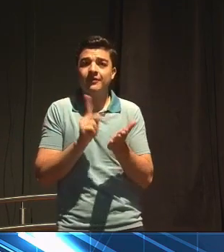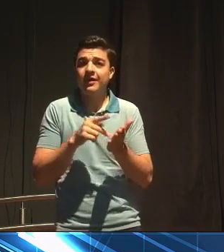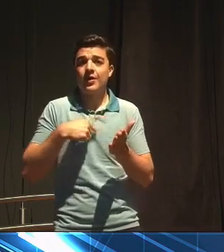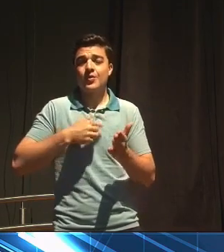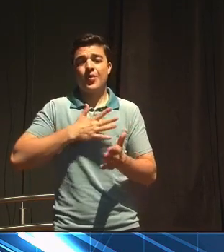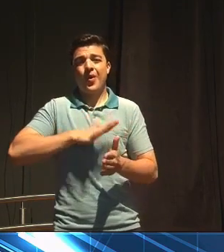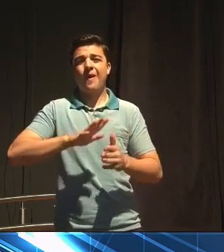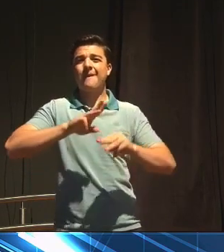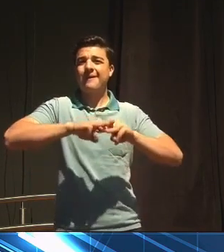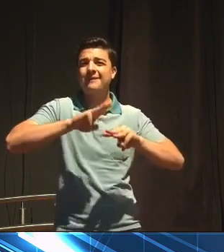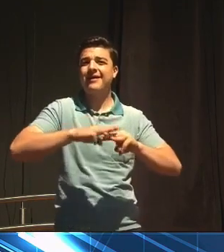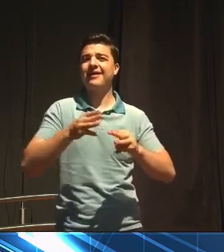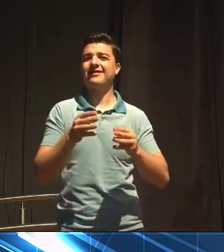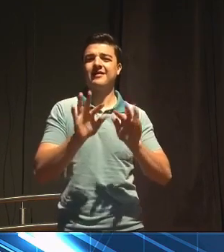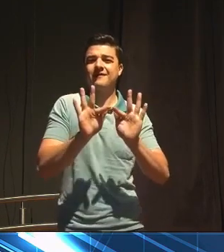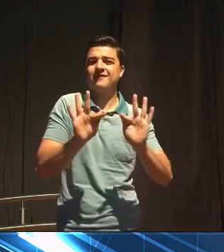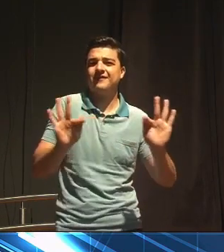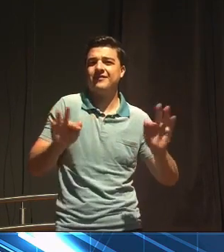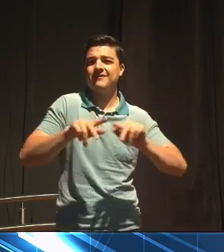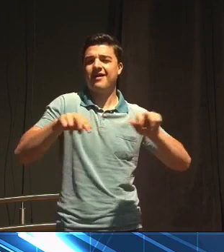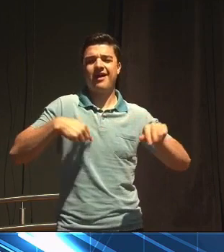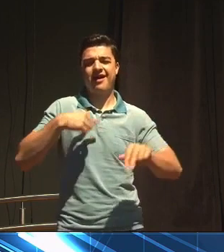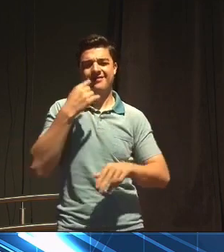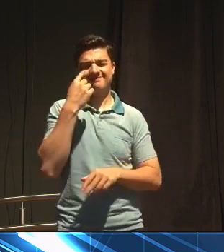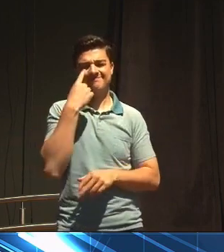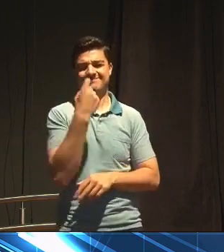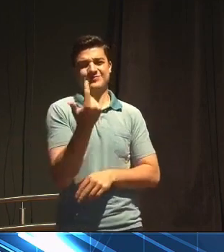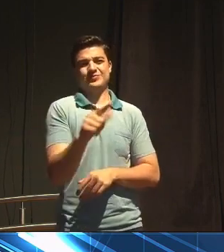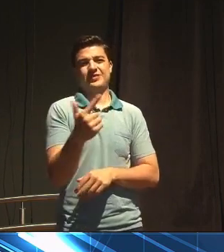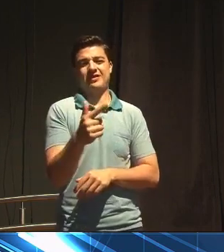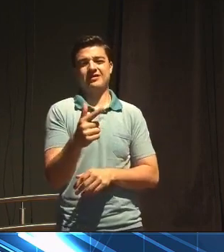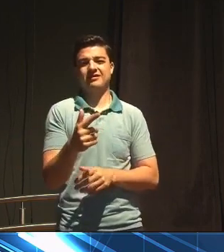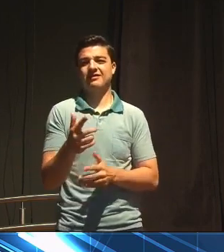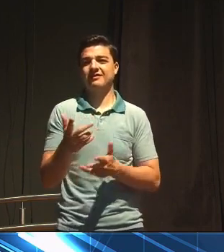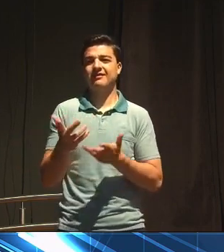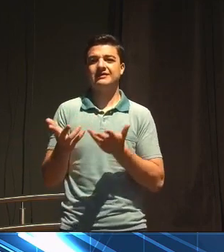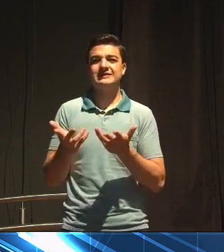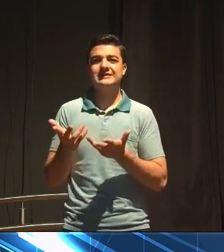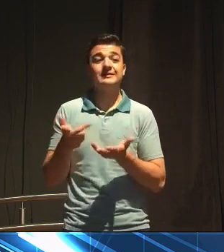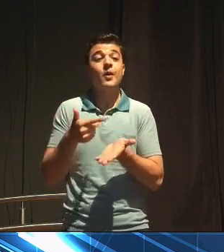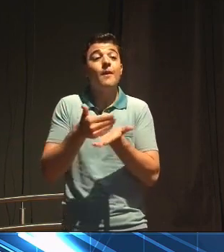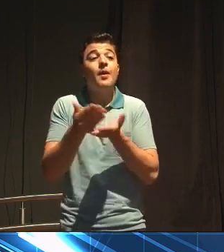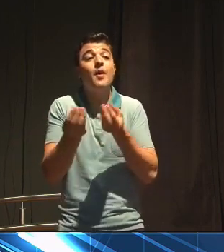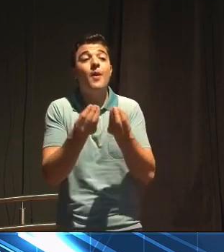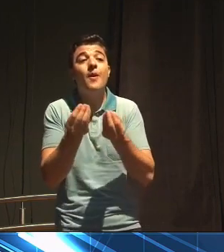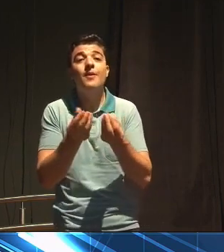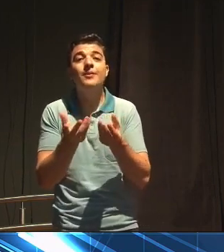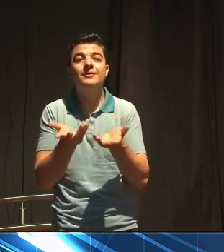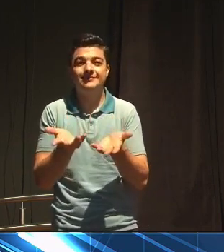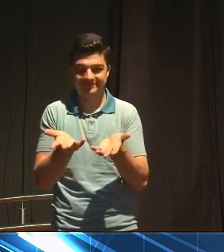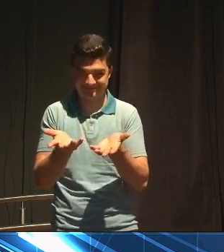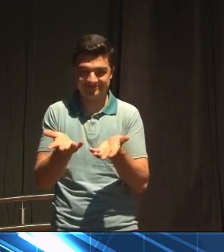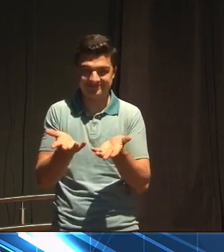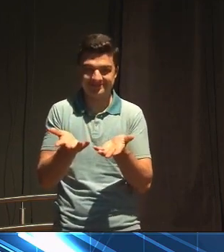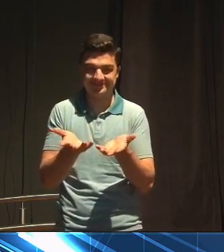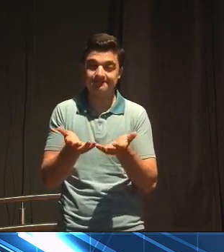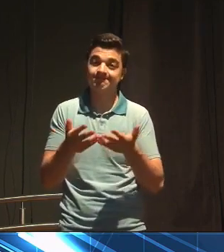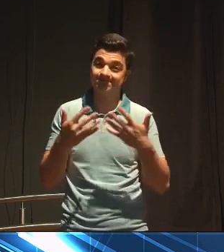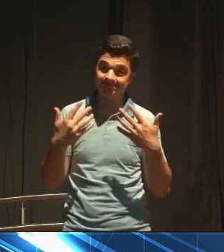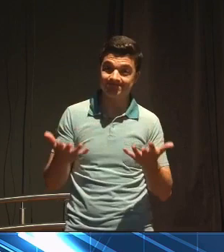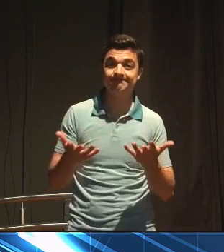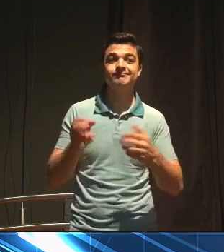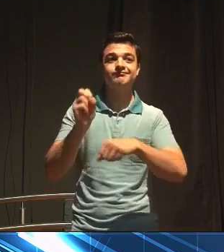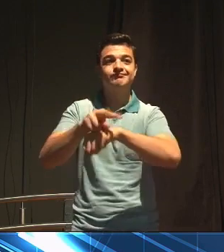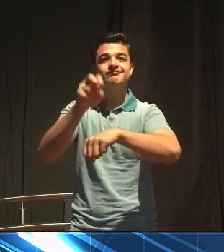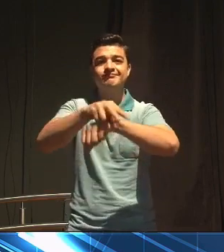exatas. Que área eu devo escolher e por onde que eu começo? E aí, quando a gente tem um aumento da procura, lógico que a